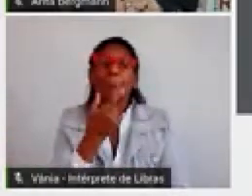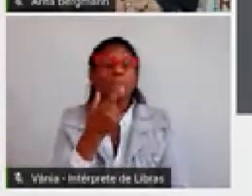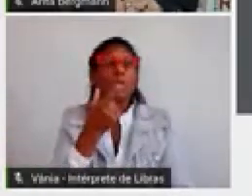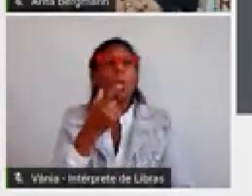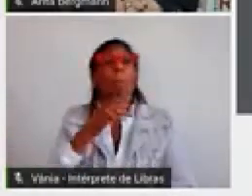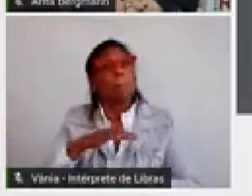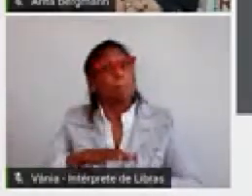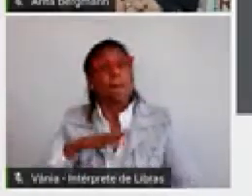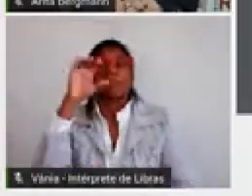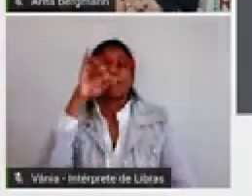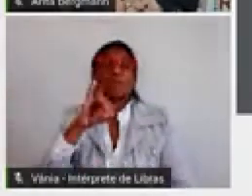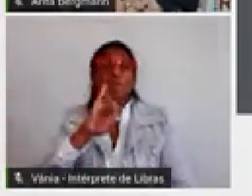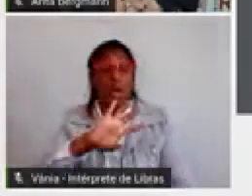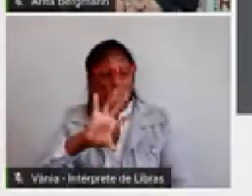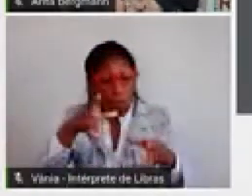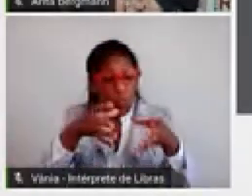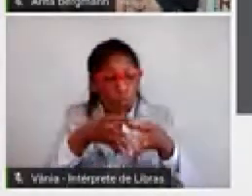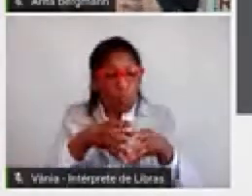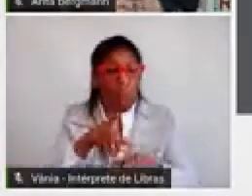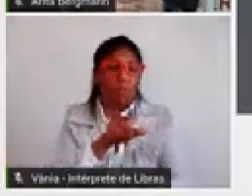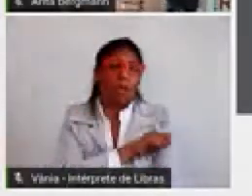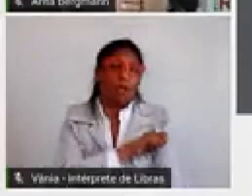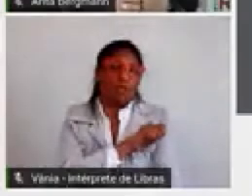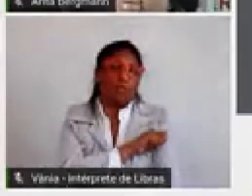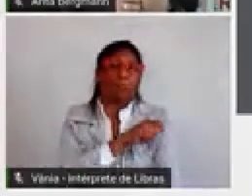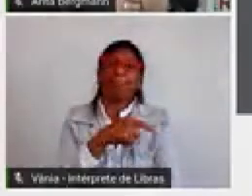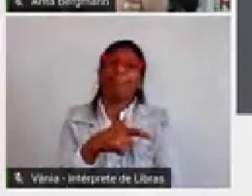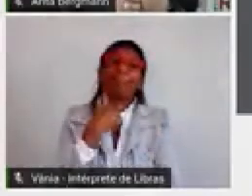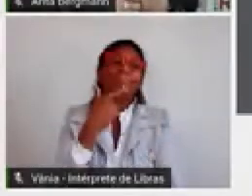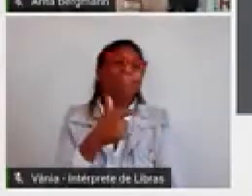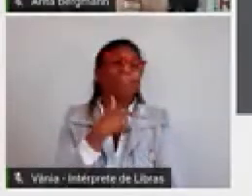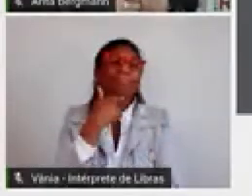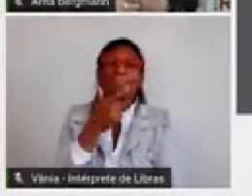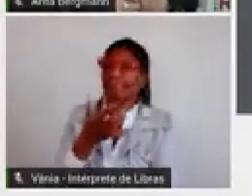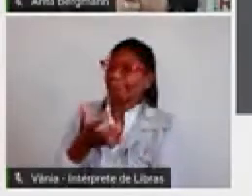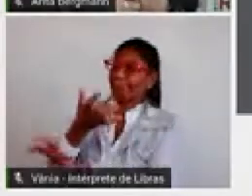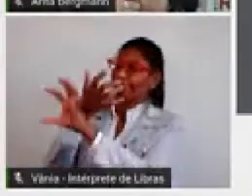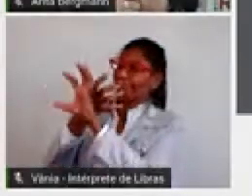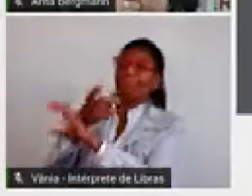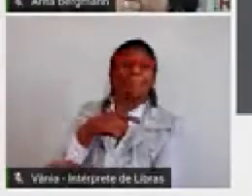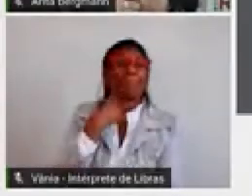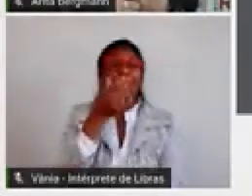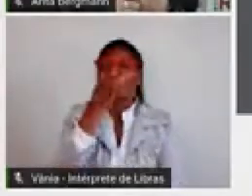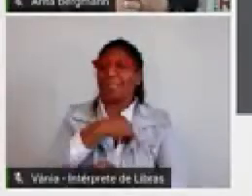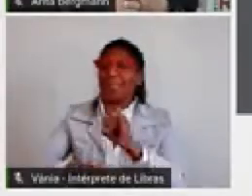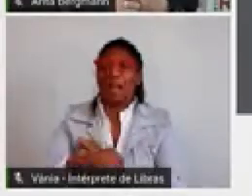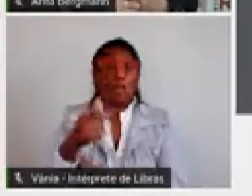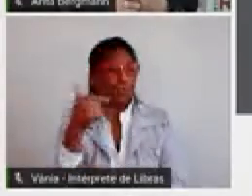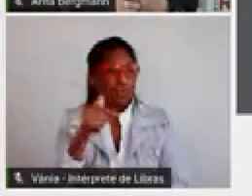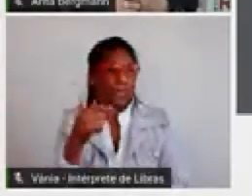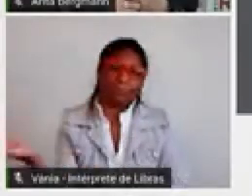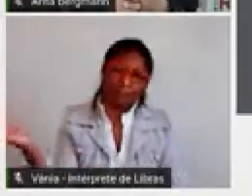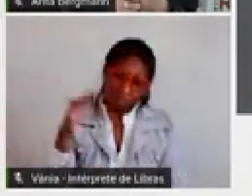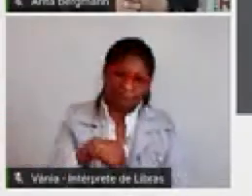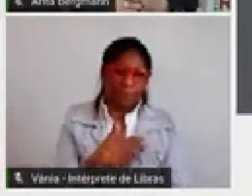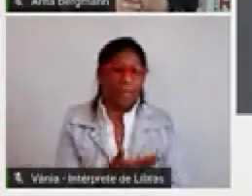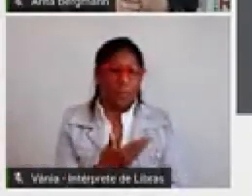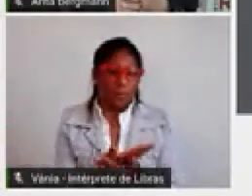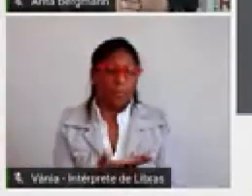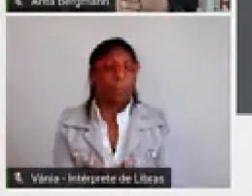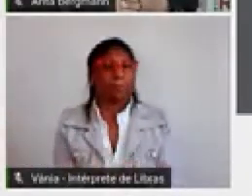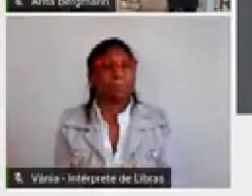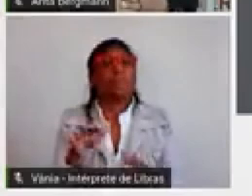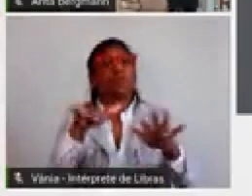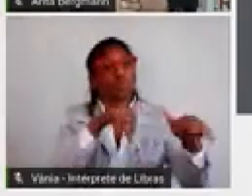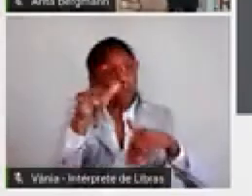na retomada presencial, né? Onde menos o remoto está atendendo. Os alunos com prioridade vão ser